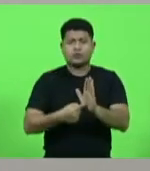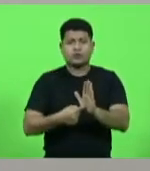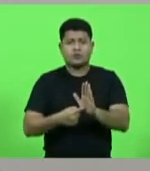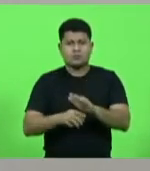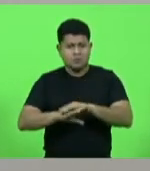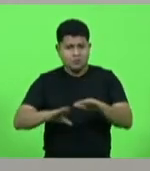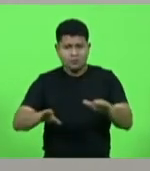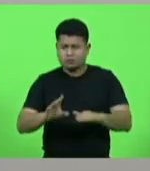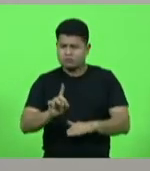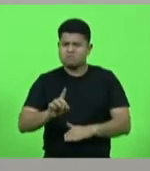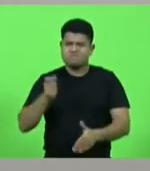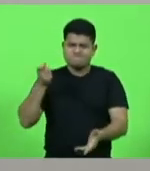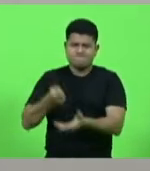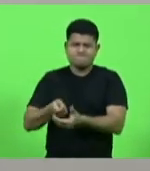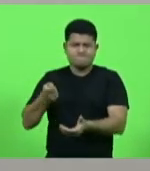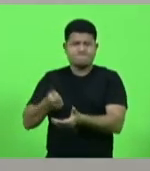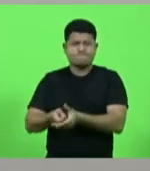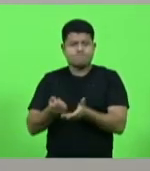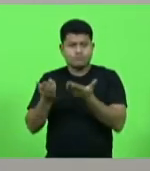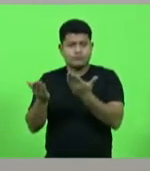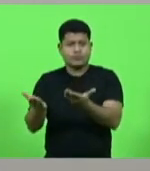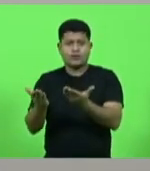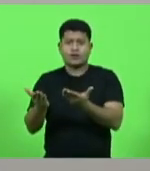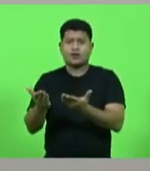posição do governo federal.